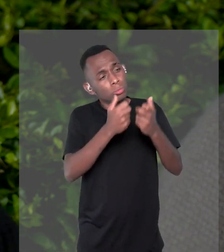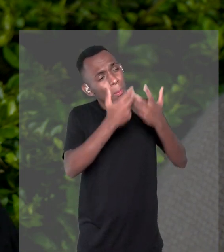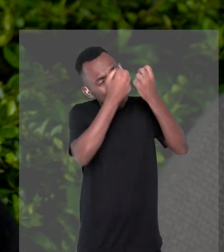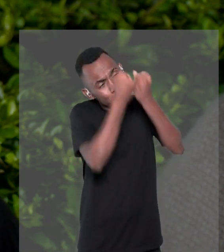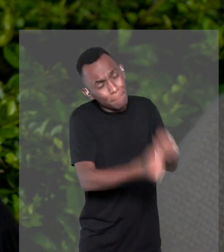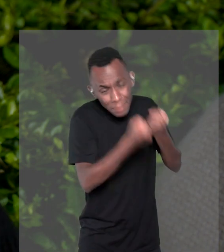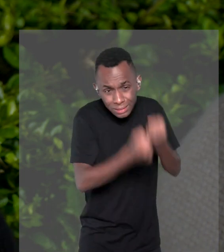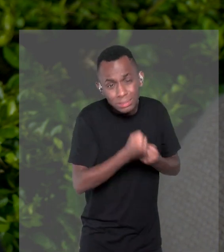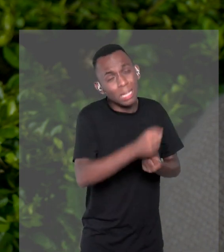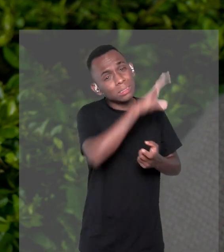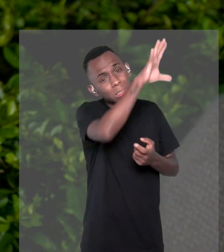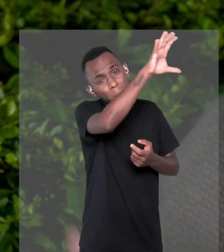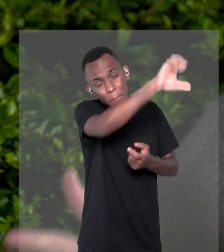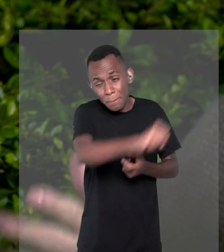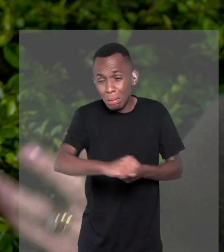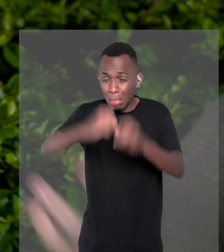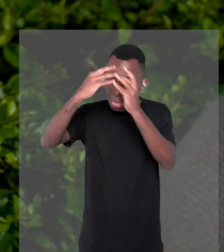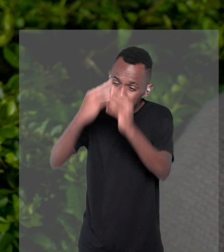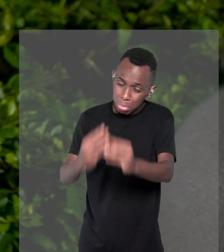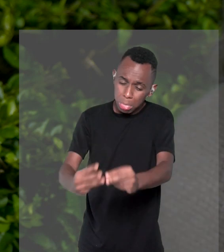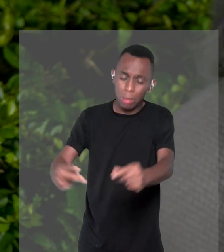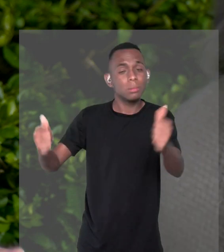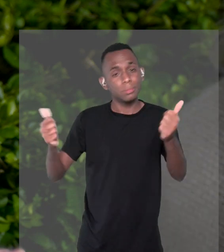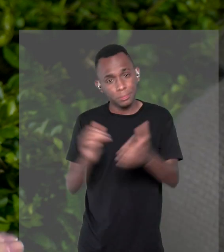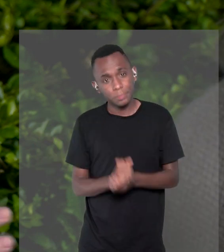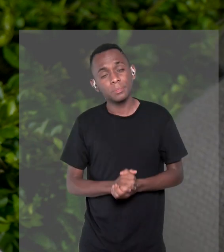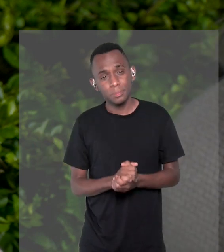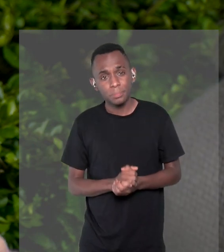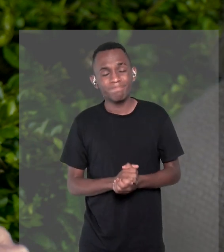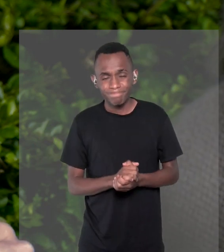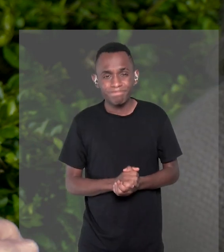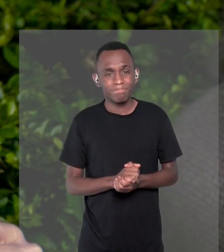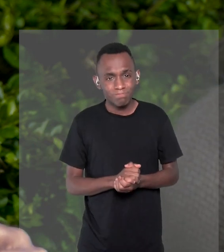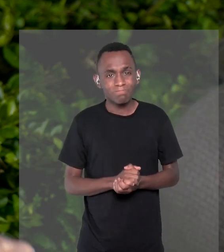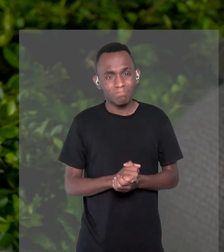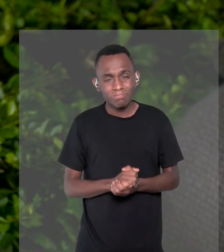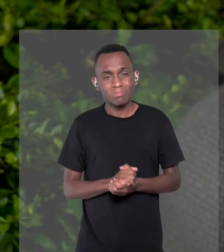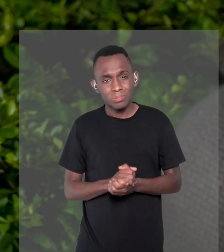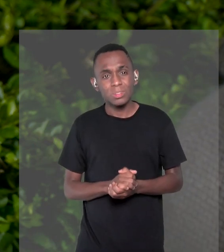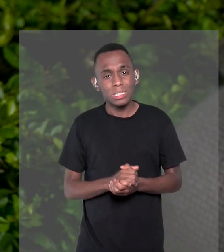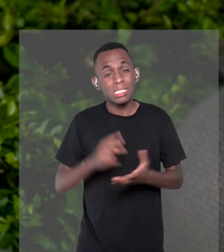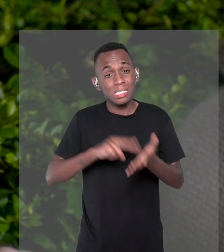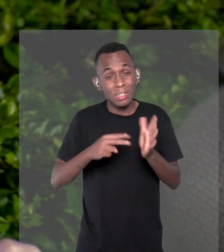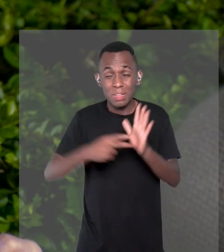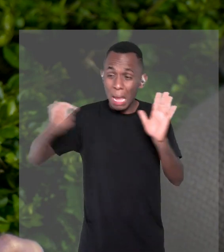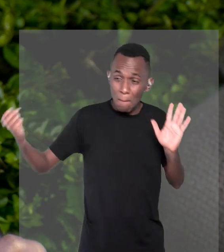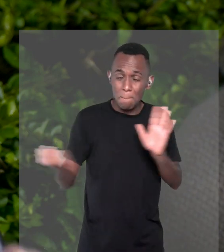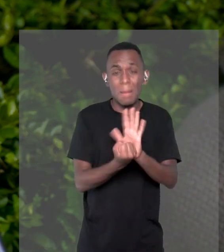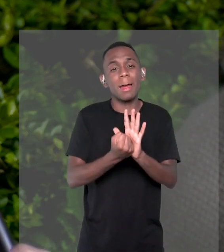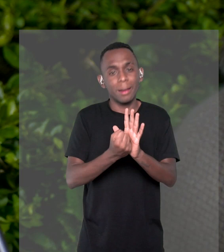aquilo longe para jogar, de pegarem o busto do Rui Barbosa, que é chumbado aquilo,